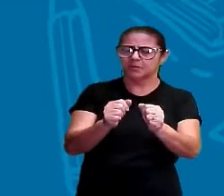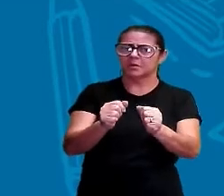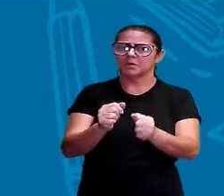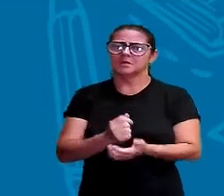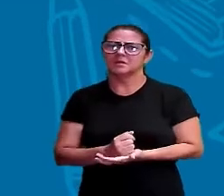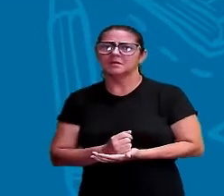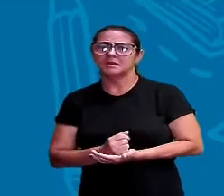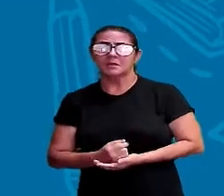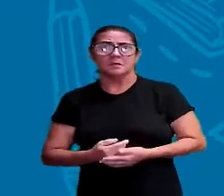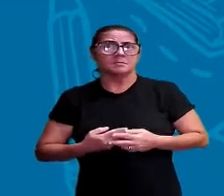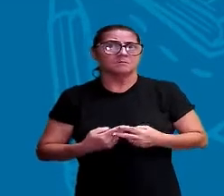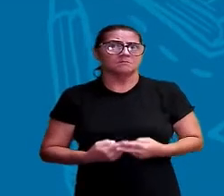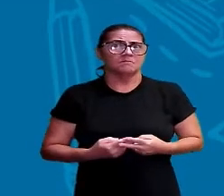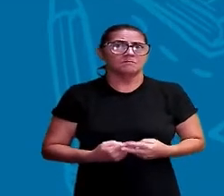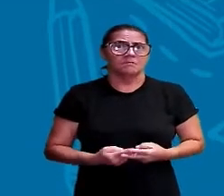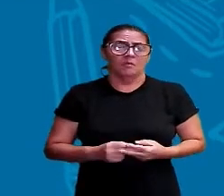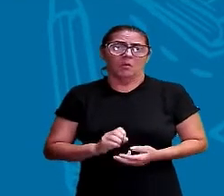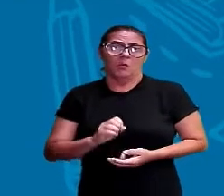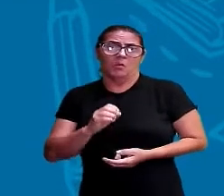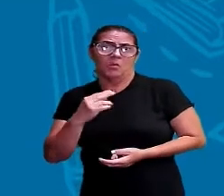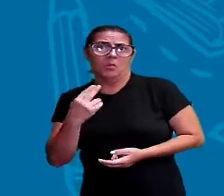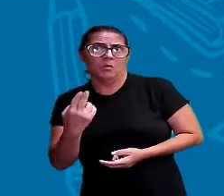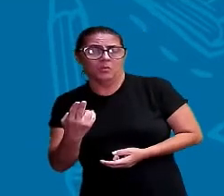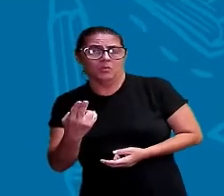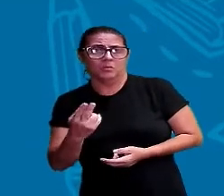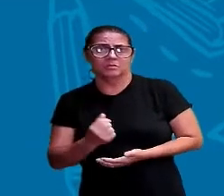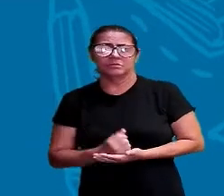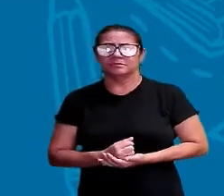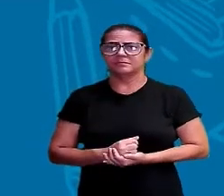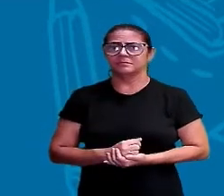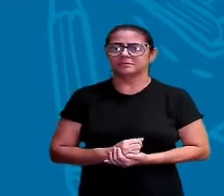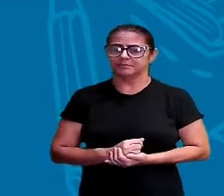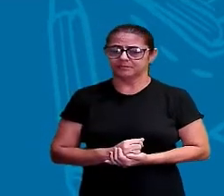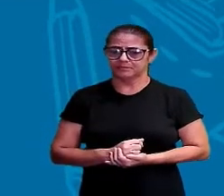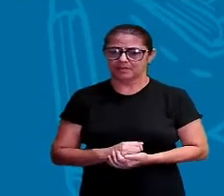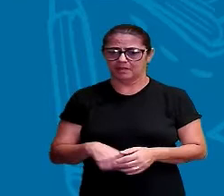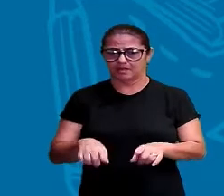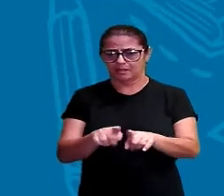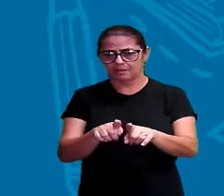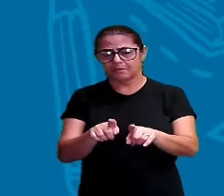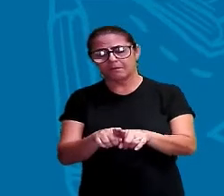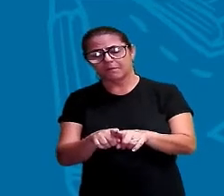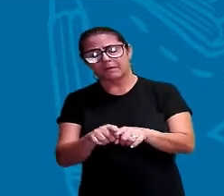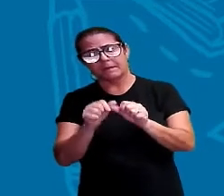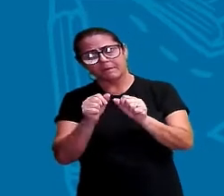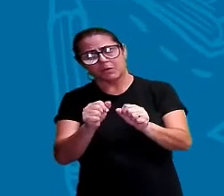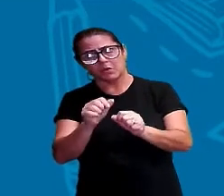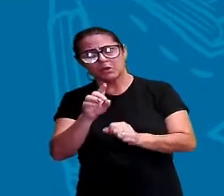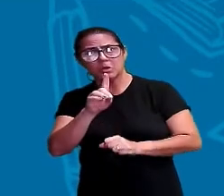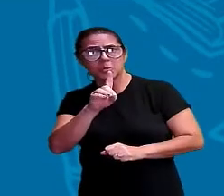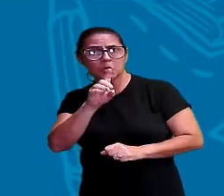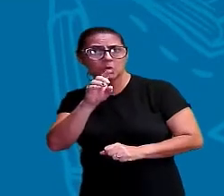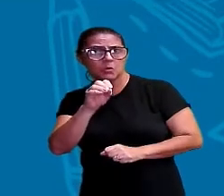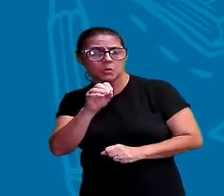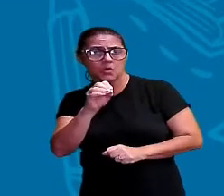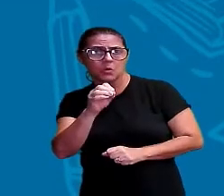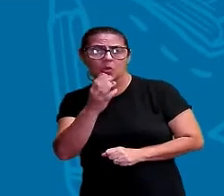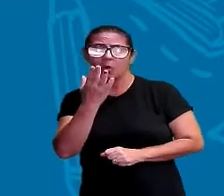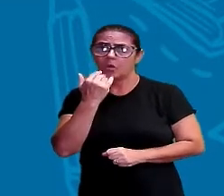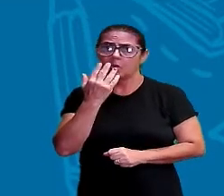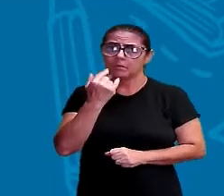de suportar ou lidar com alguma coisa. E pode ser também no sentido de comer. E aí você tem que ver na sua